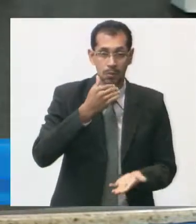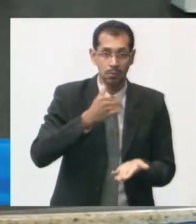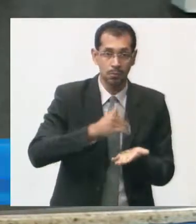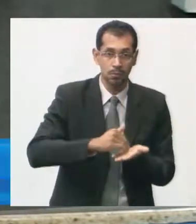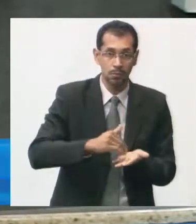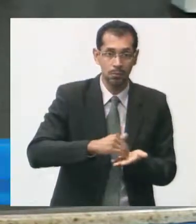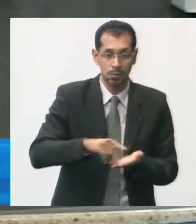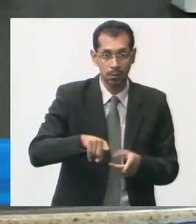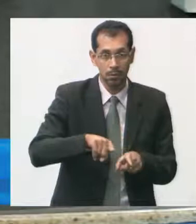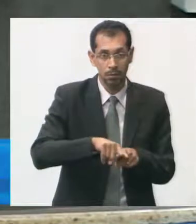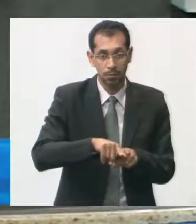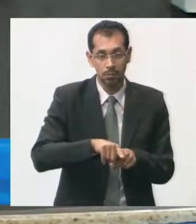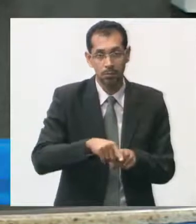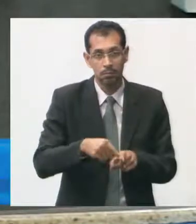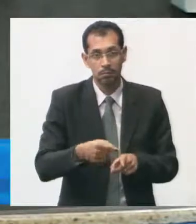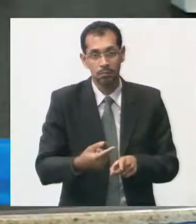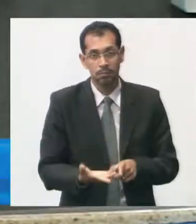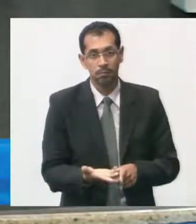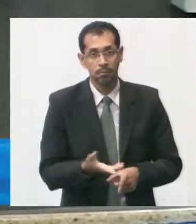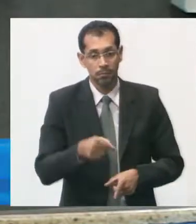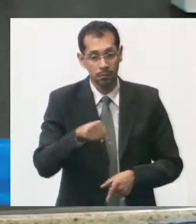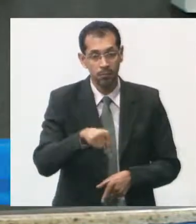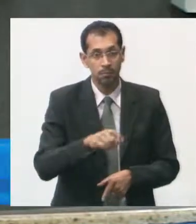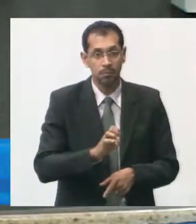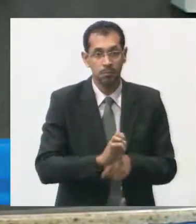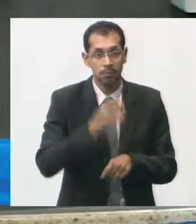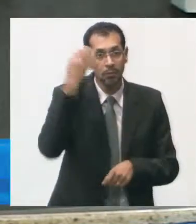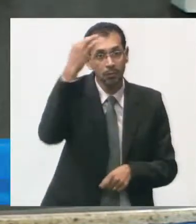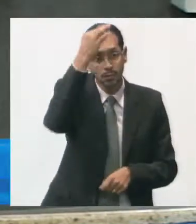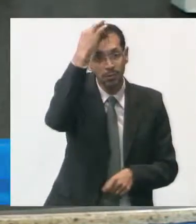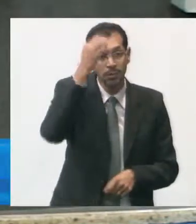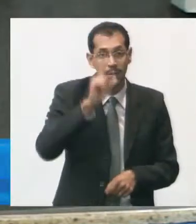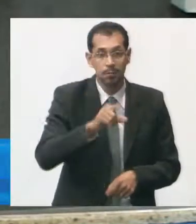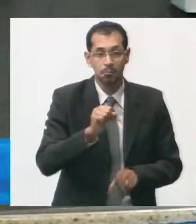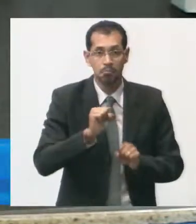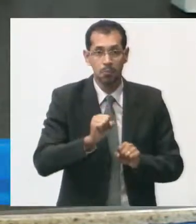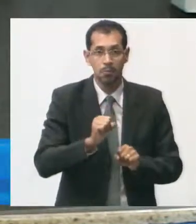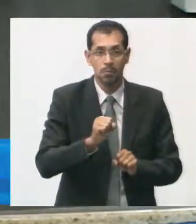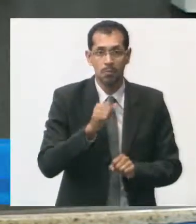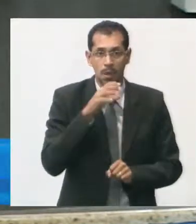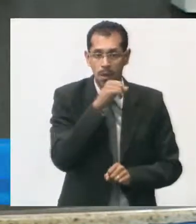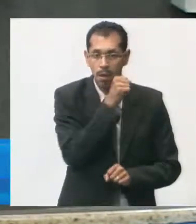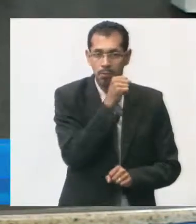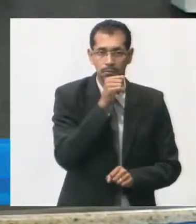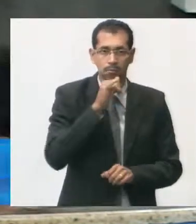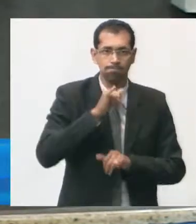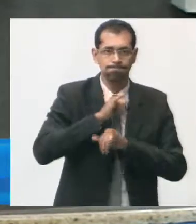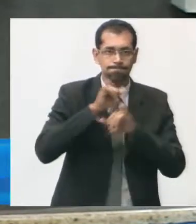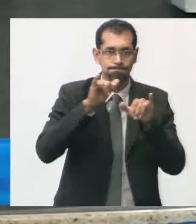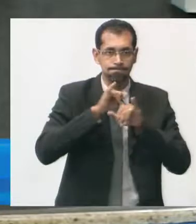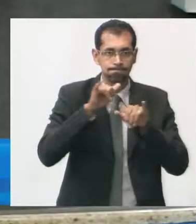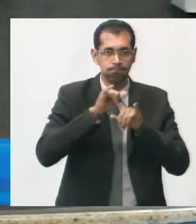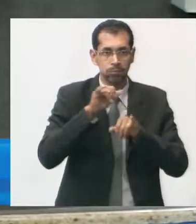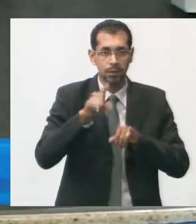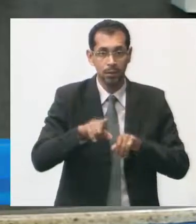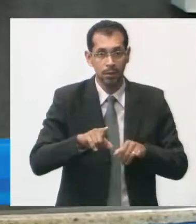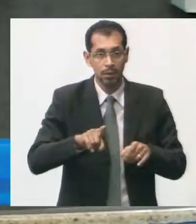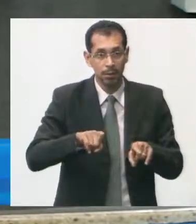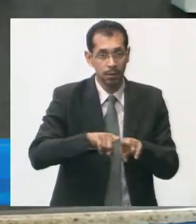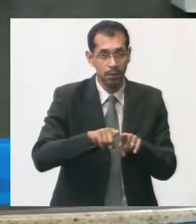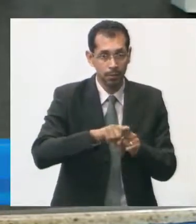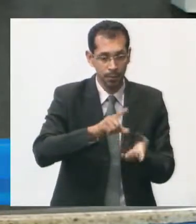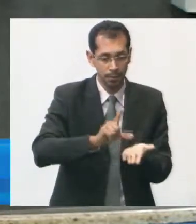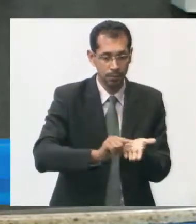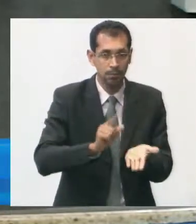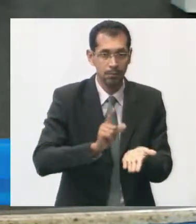dessa pasta no Estado, possa anunciar muito em breve a licitação para a conclusão do trecho